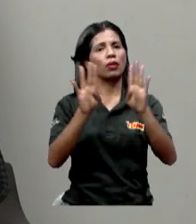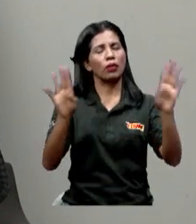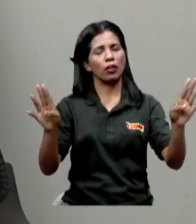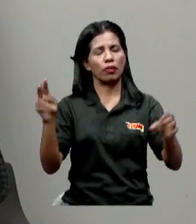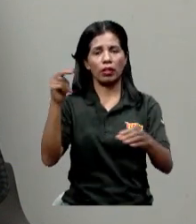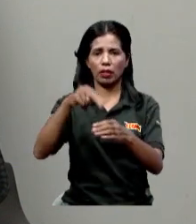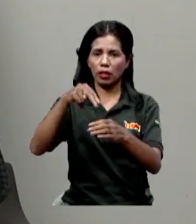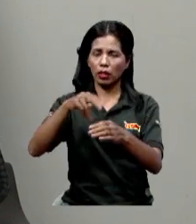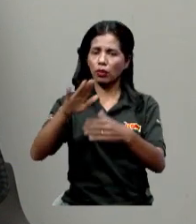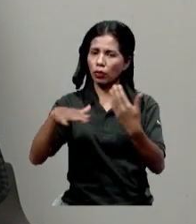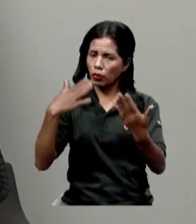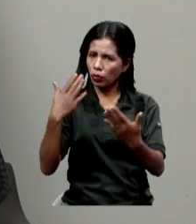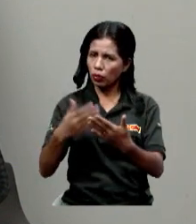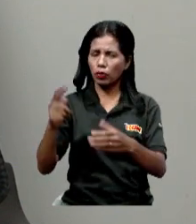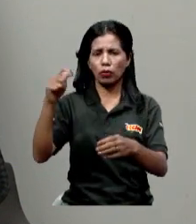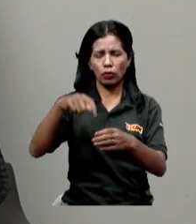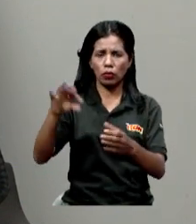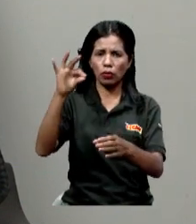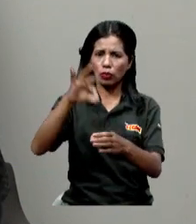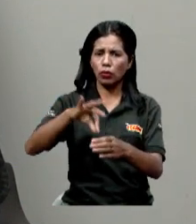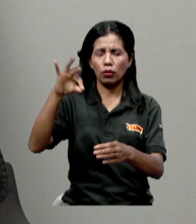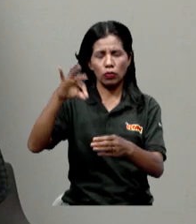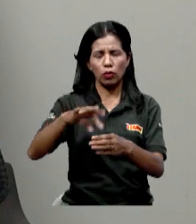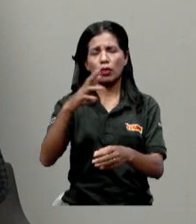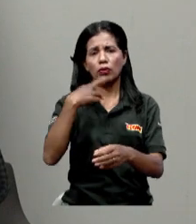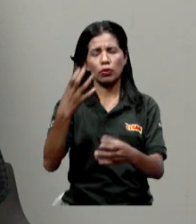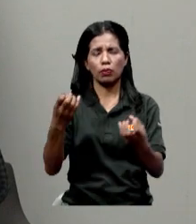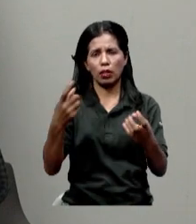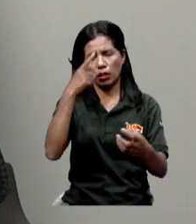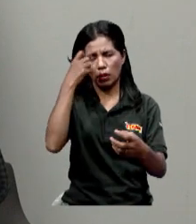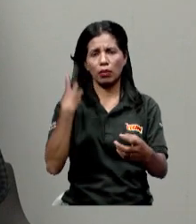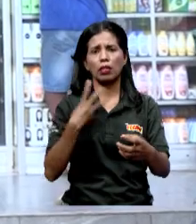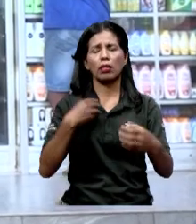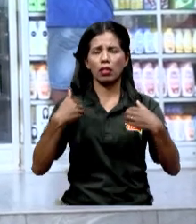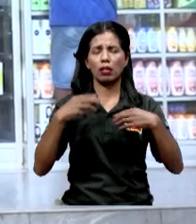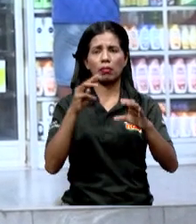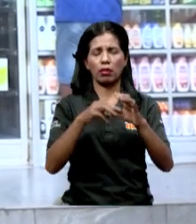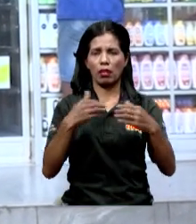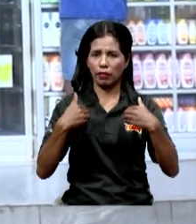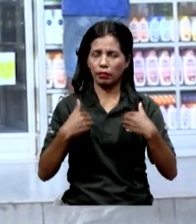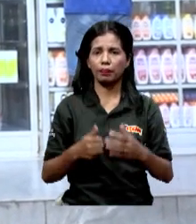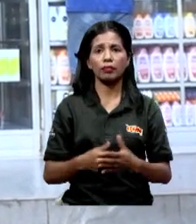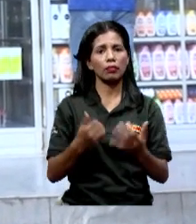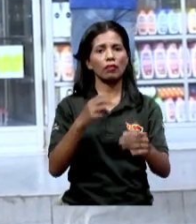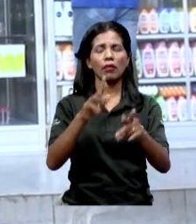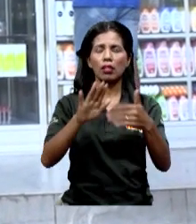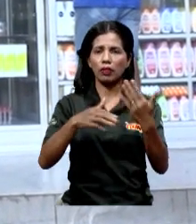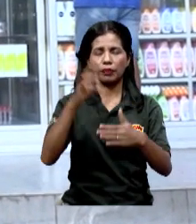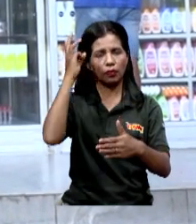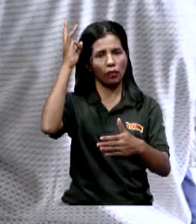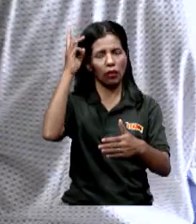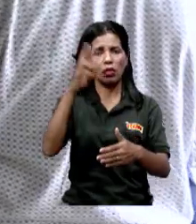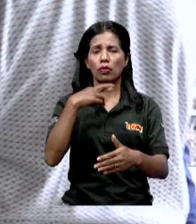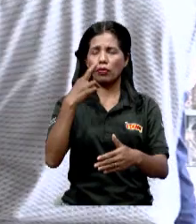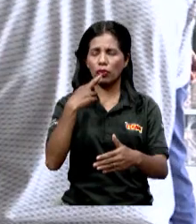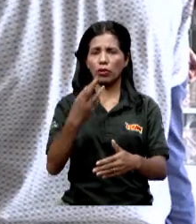serne, loke fale to oserne halo produsaun obriga produsaun tama merkado iha. Merkado ita garanti. Dedau ne comunidade preocupa liu ho folin